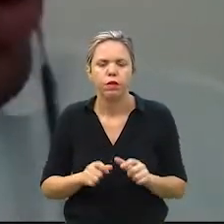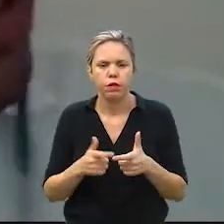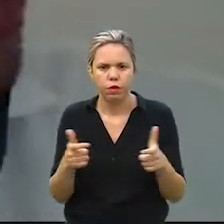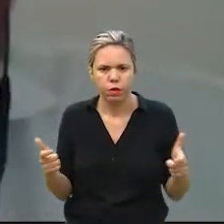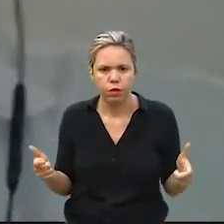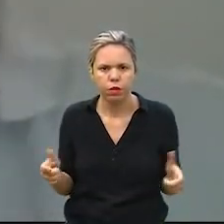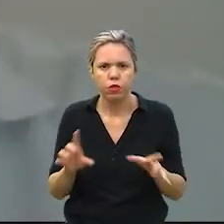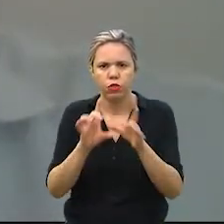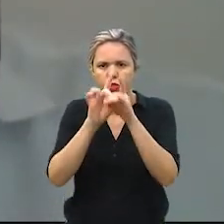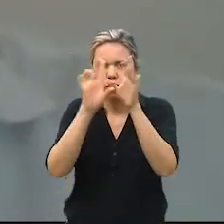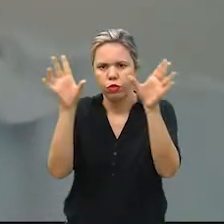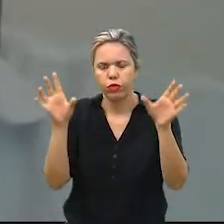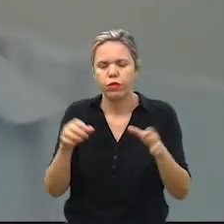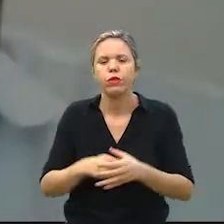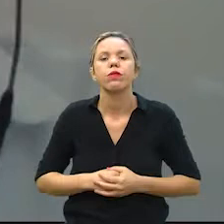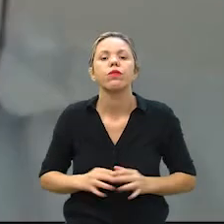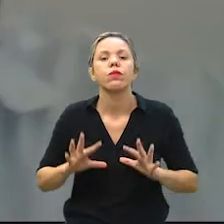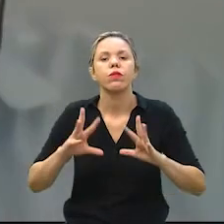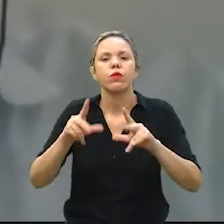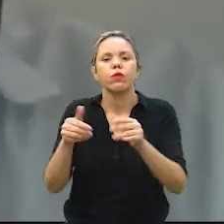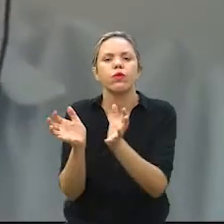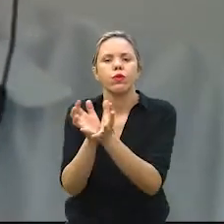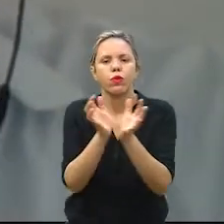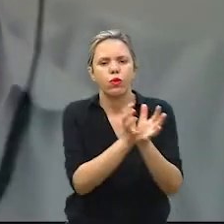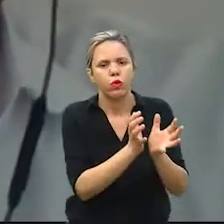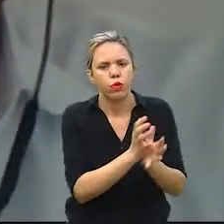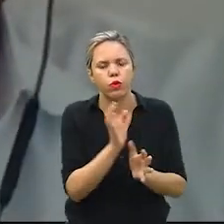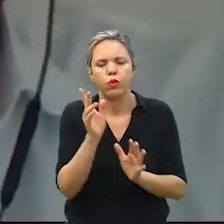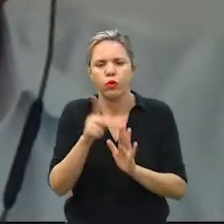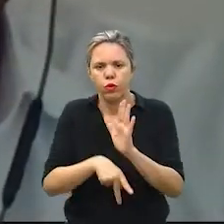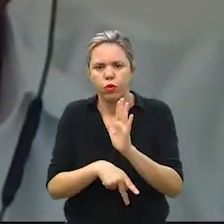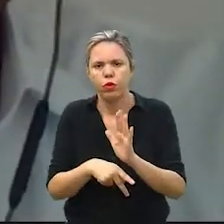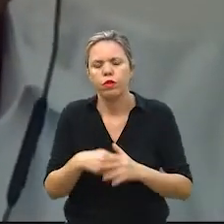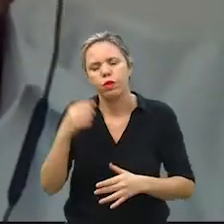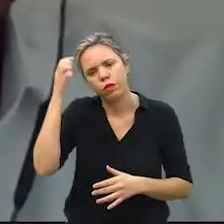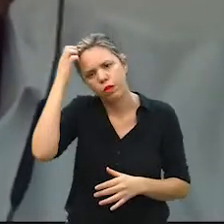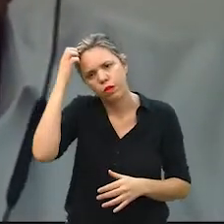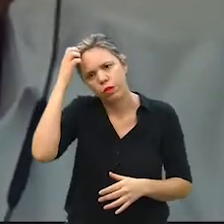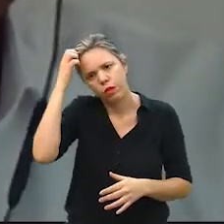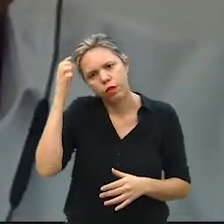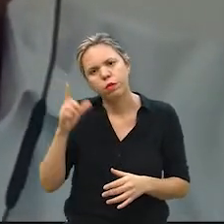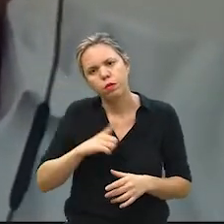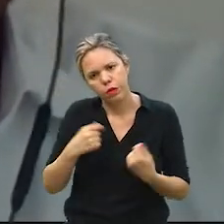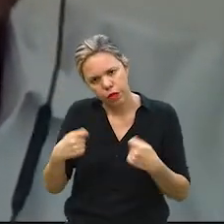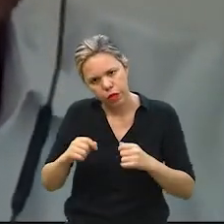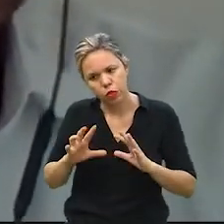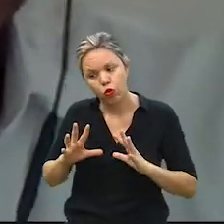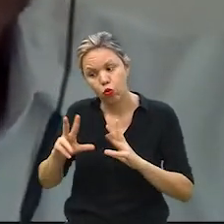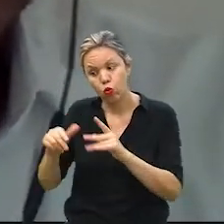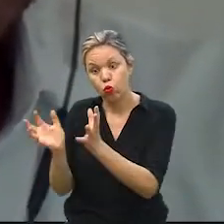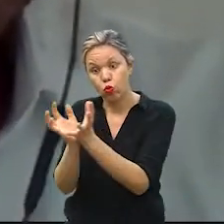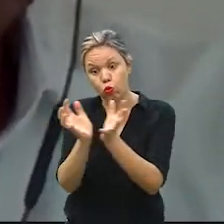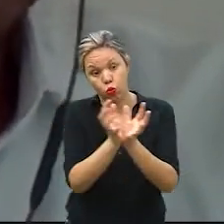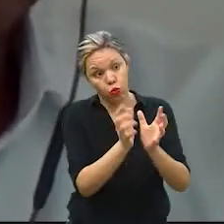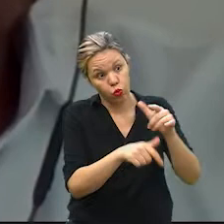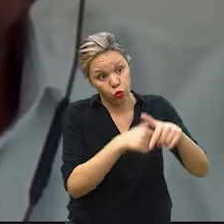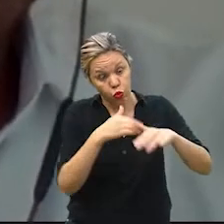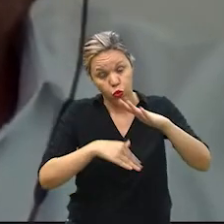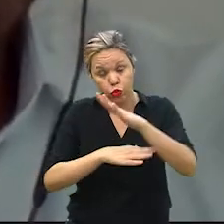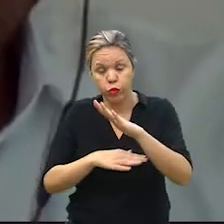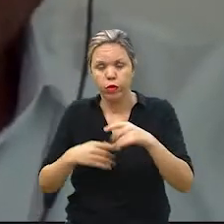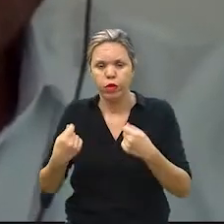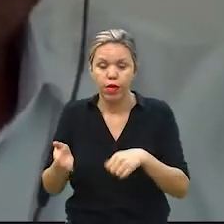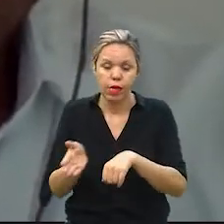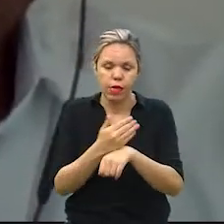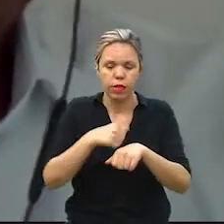amplamente democrático, que passa por todas as comissões, é um dos projetos que praticamente tem que passar por todas as comissões antes de ir